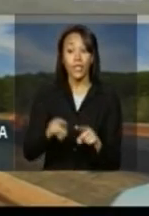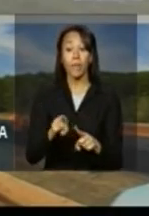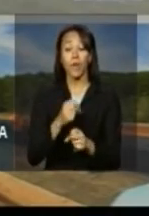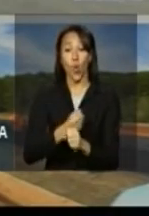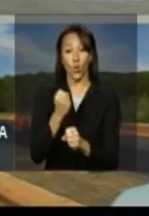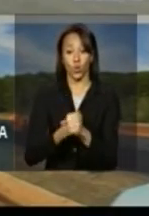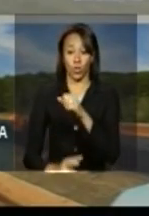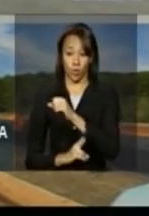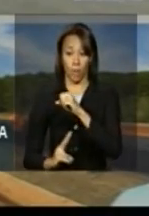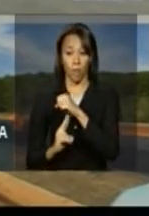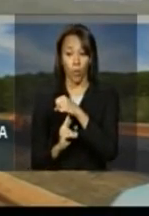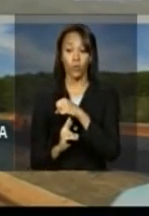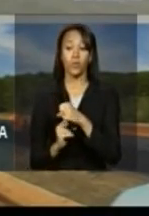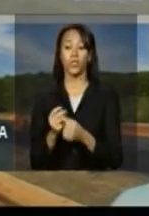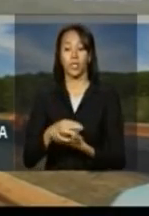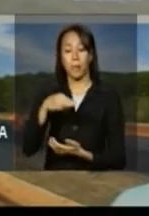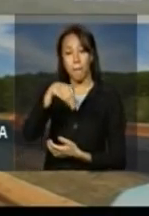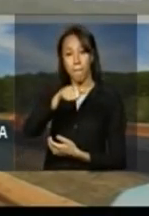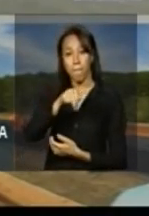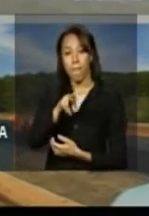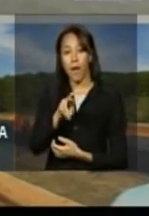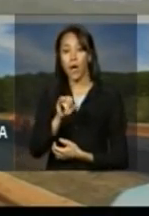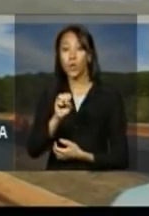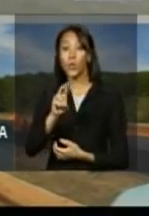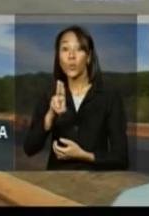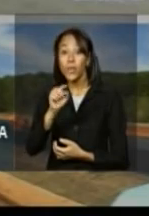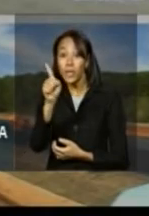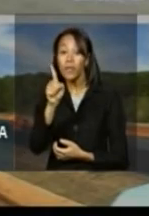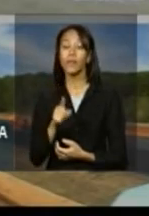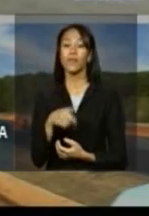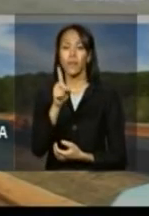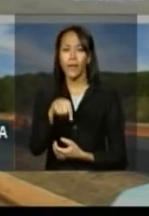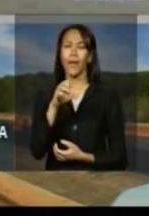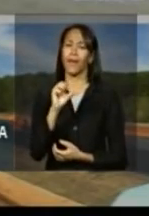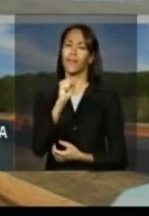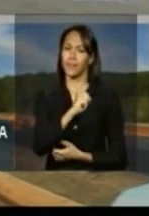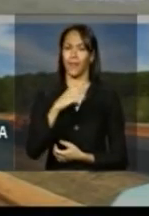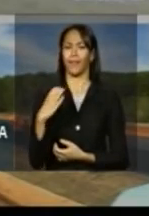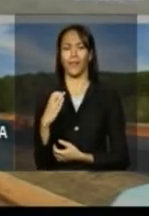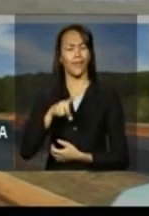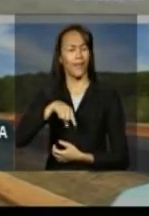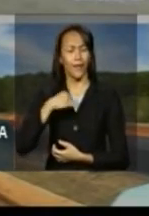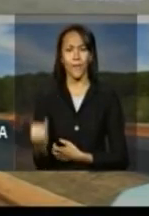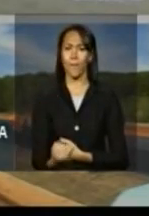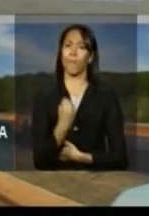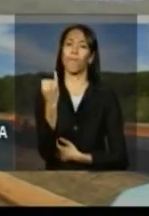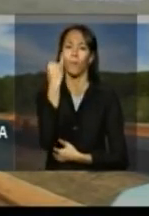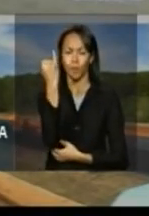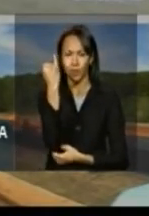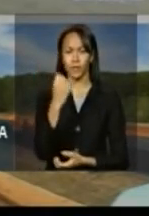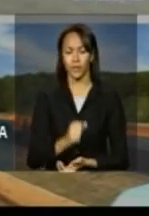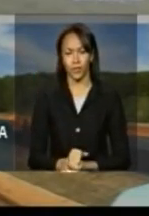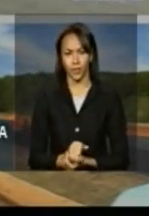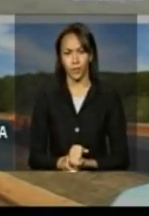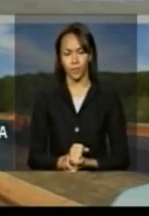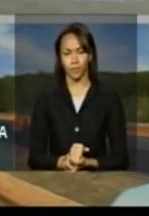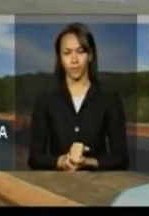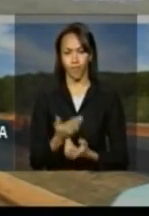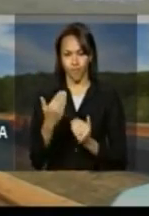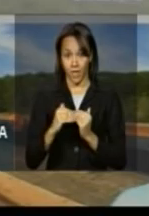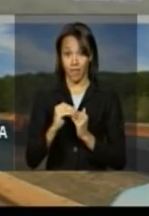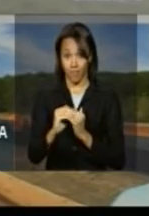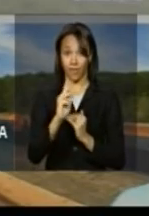a Lagoa do Imaruí, em Santa Catarina, que também é um ponto super importante na